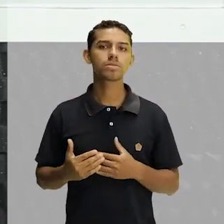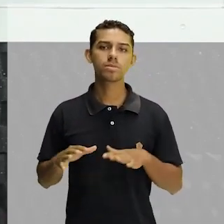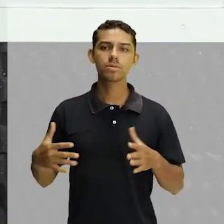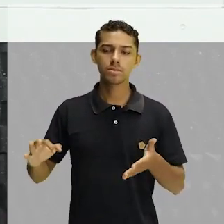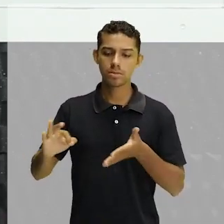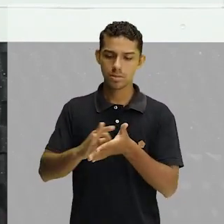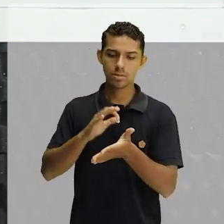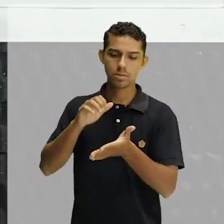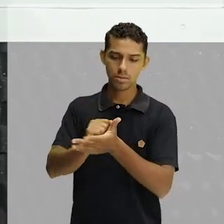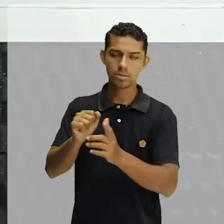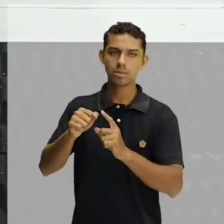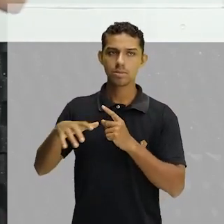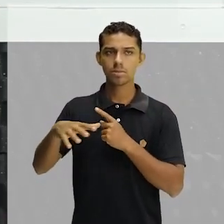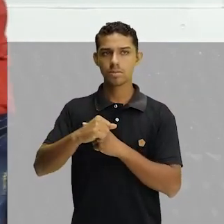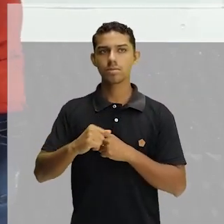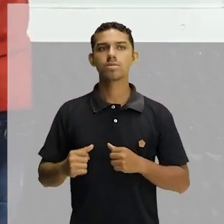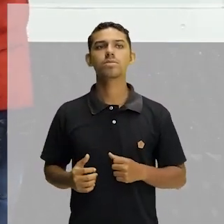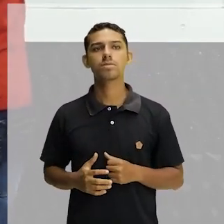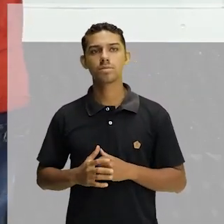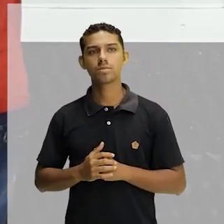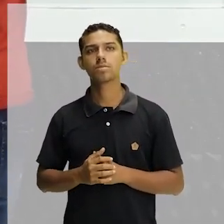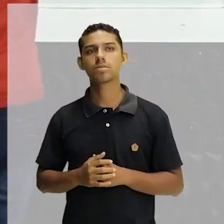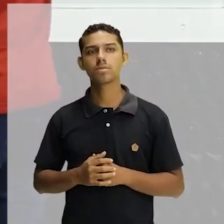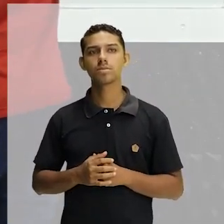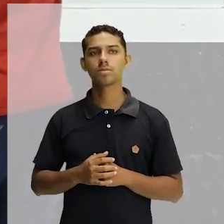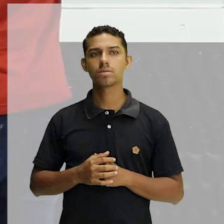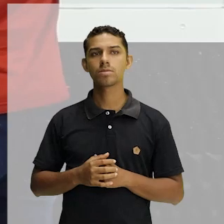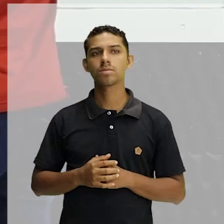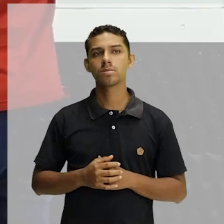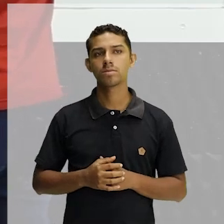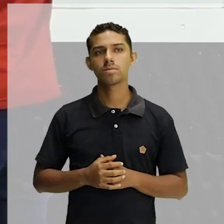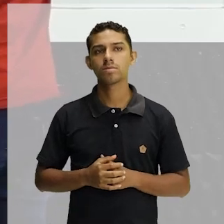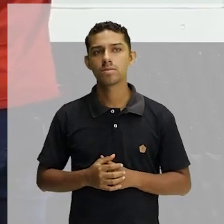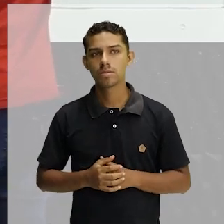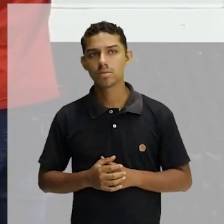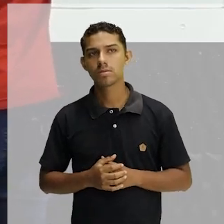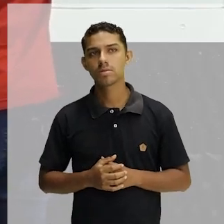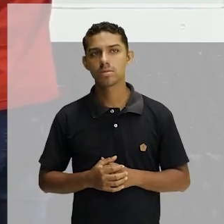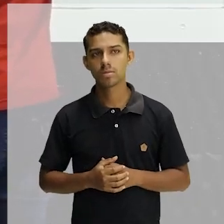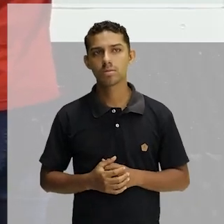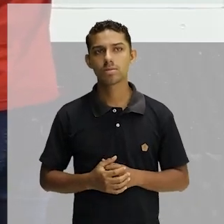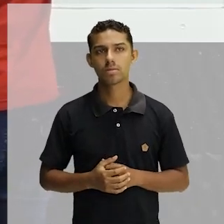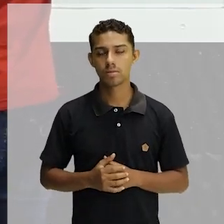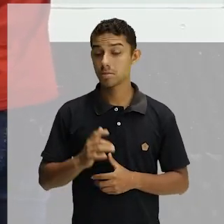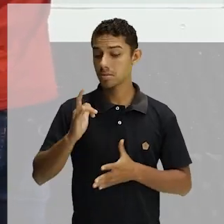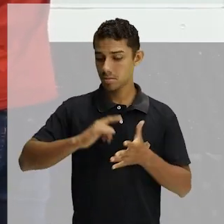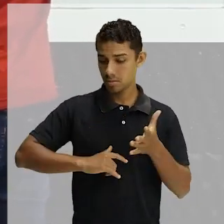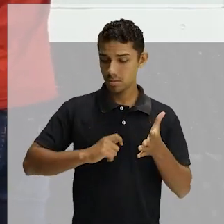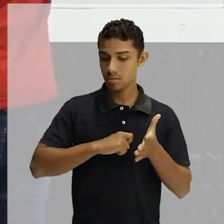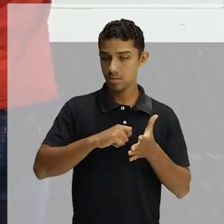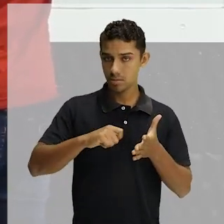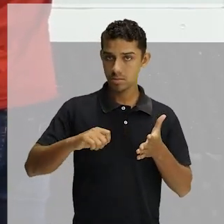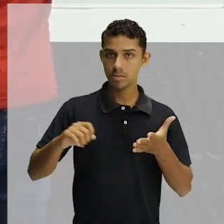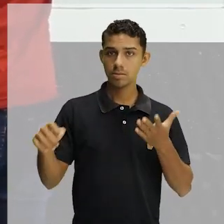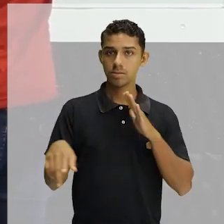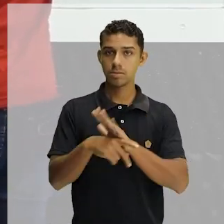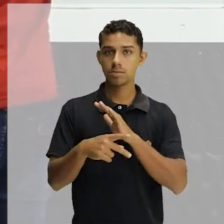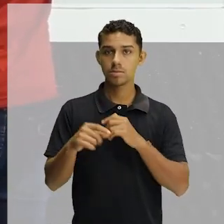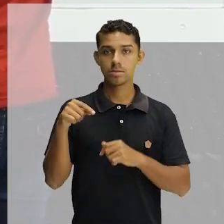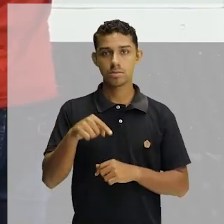do contrato. Isso mesmo. Então, veja só. Esse estado de natureza, ele